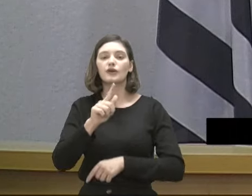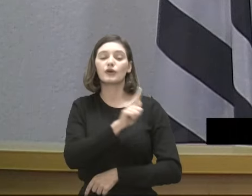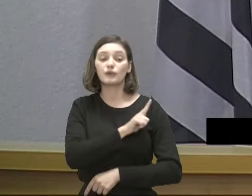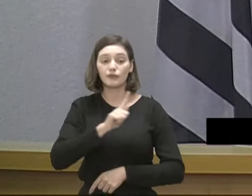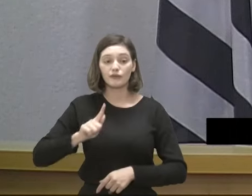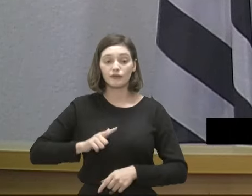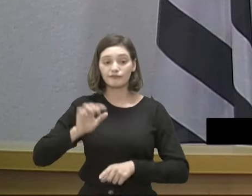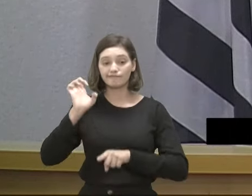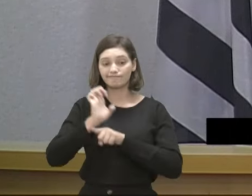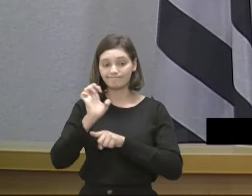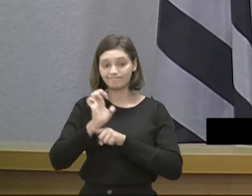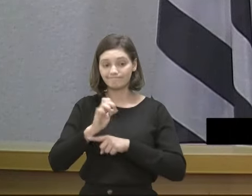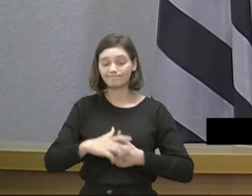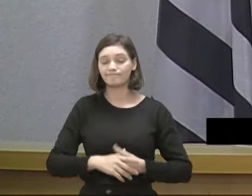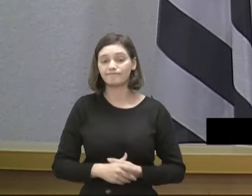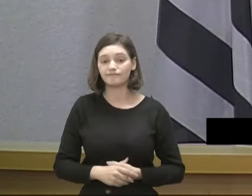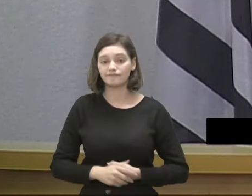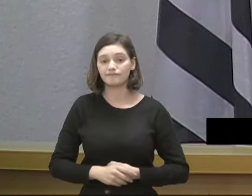estadual?